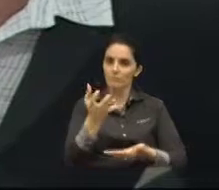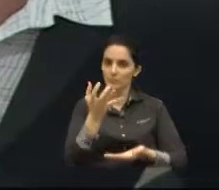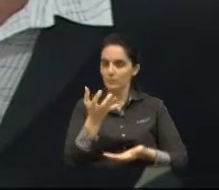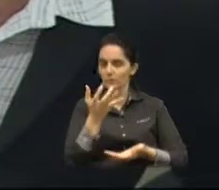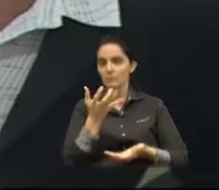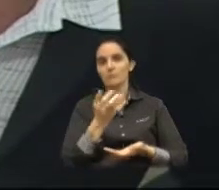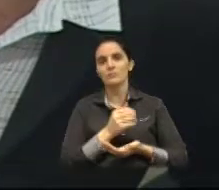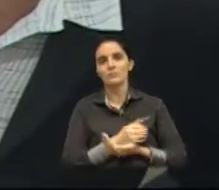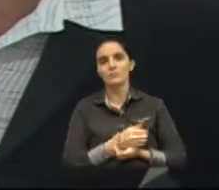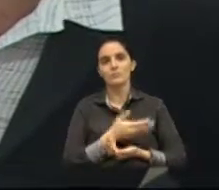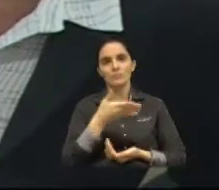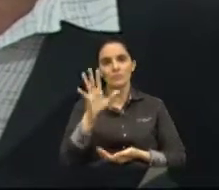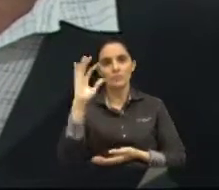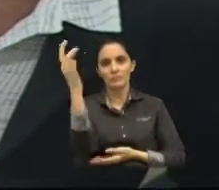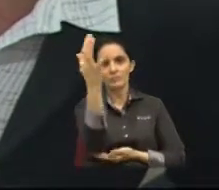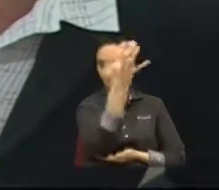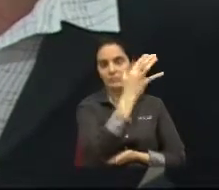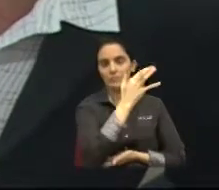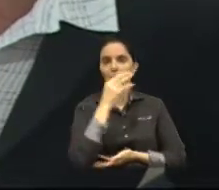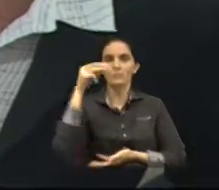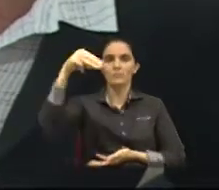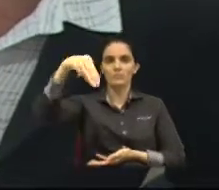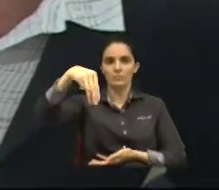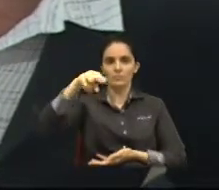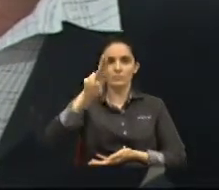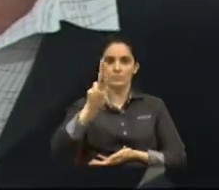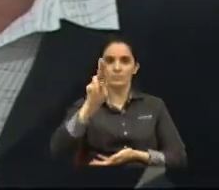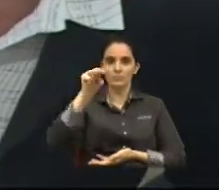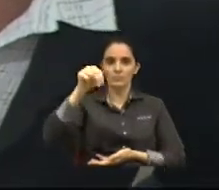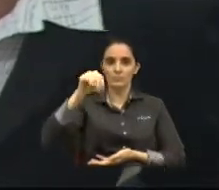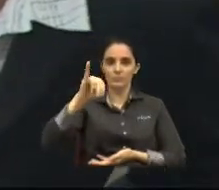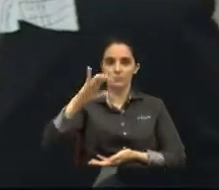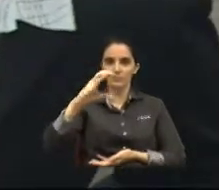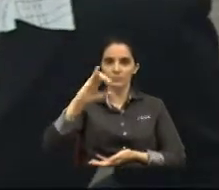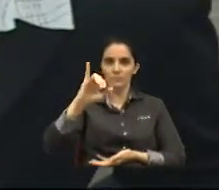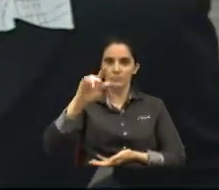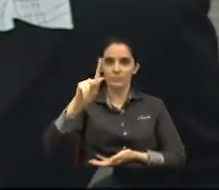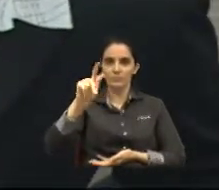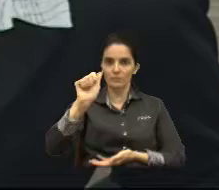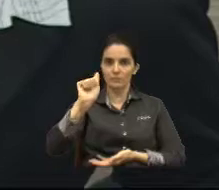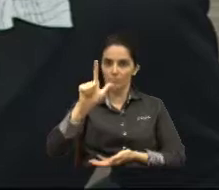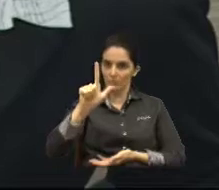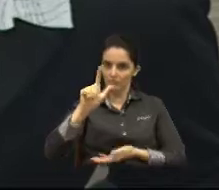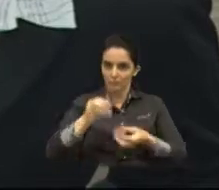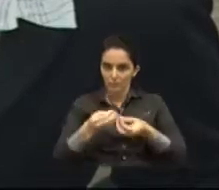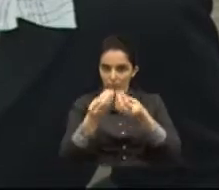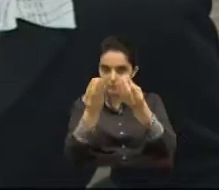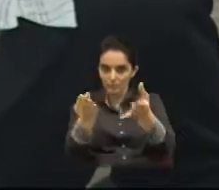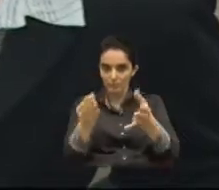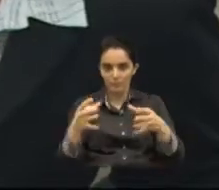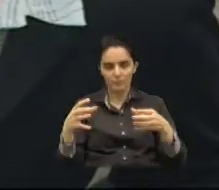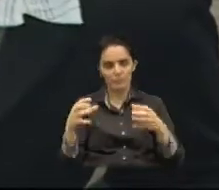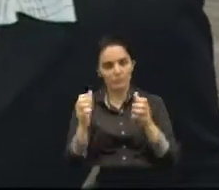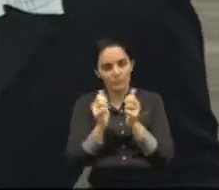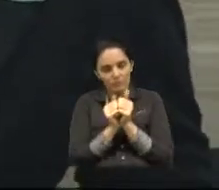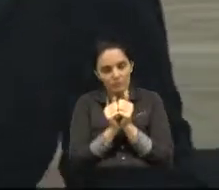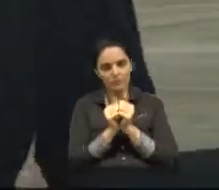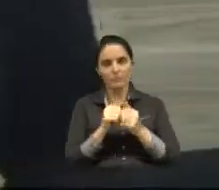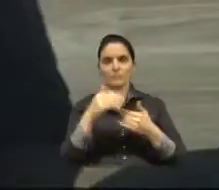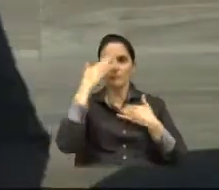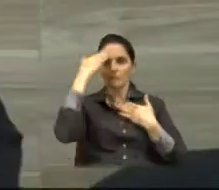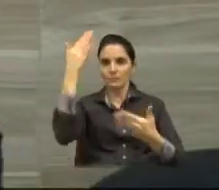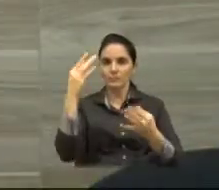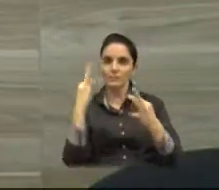até na Praça Municipal para que possamos fazer a entrega de forma conjunta. Agradeço a todos os